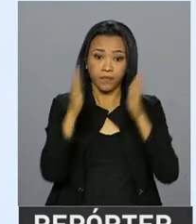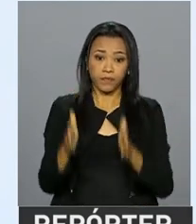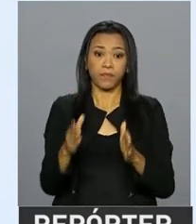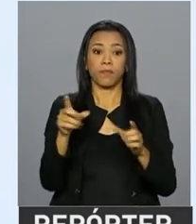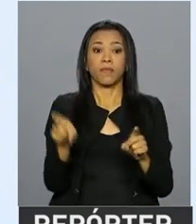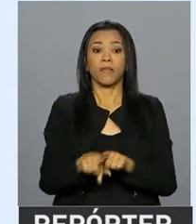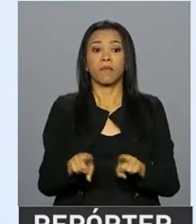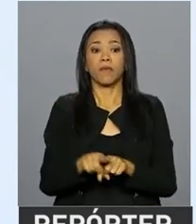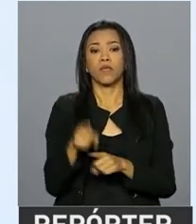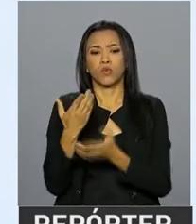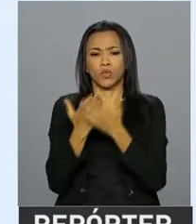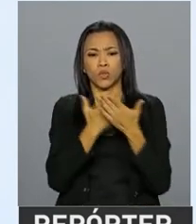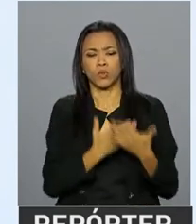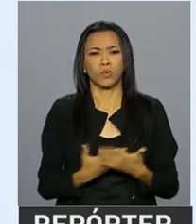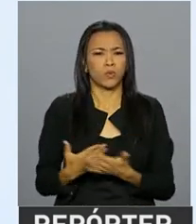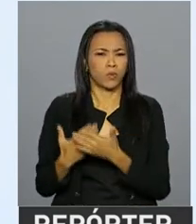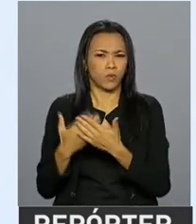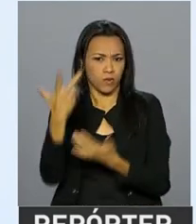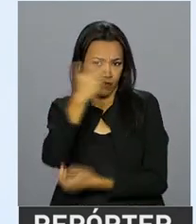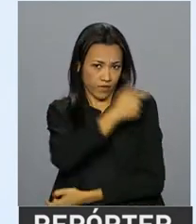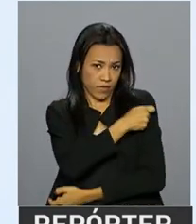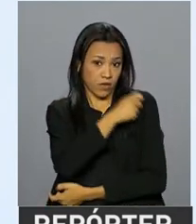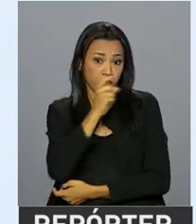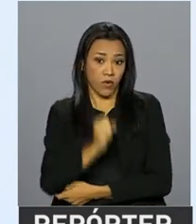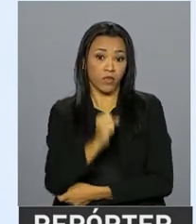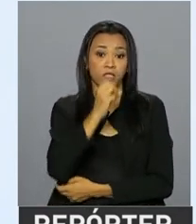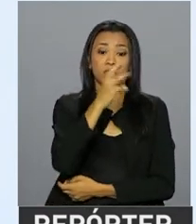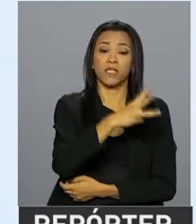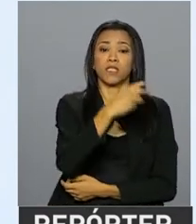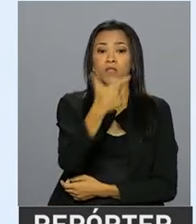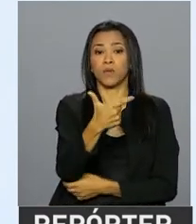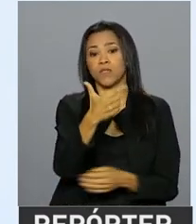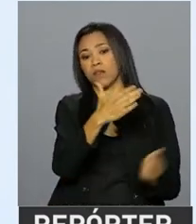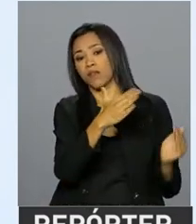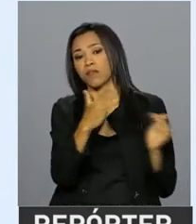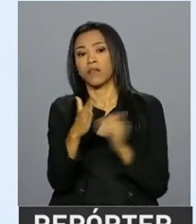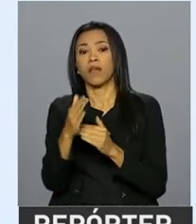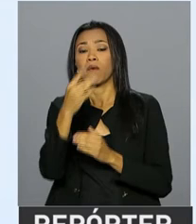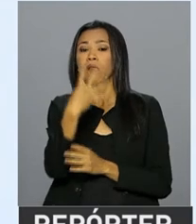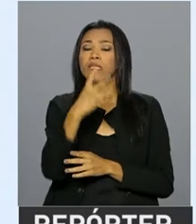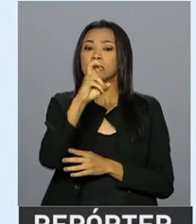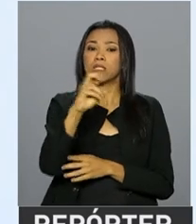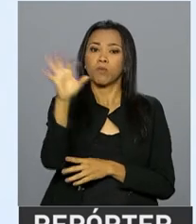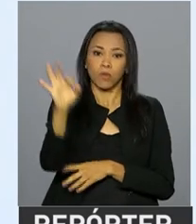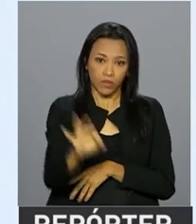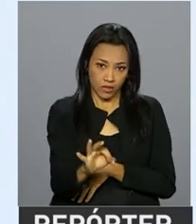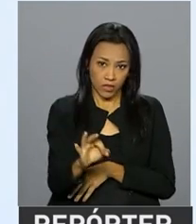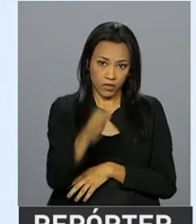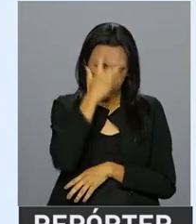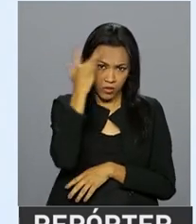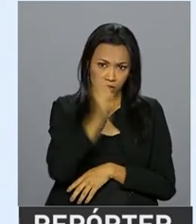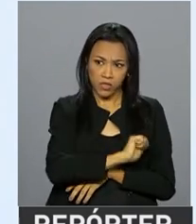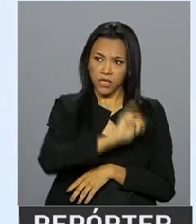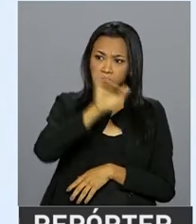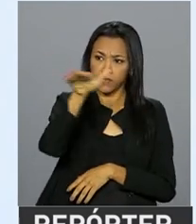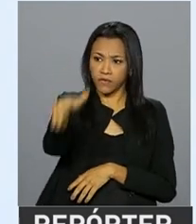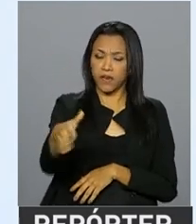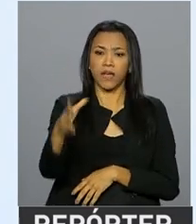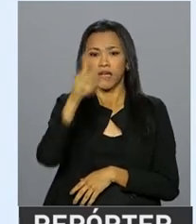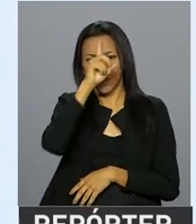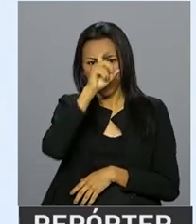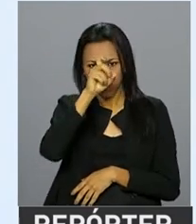acordo com estudo da vacinação pode reduzir entre 32 e 45% o número de hospitalizações por